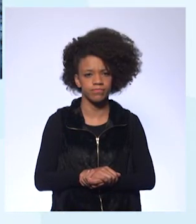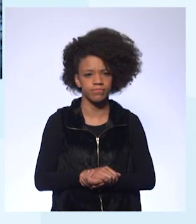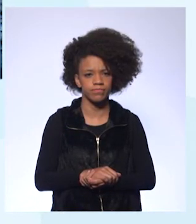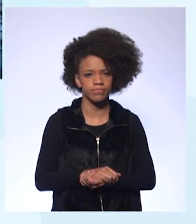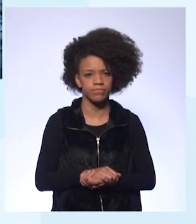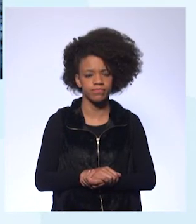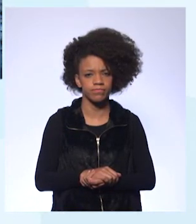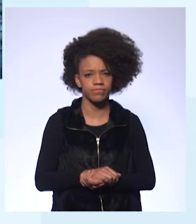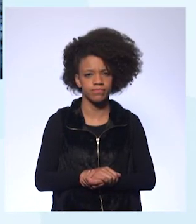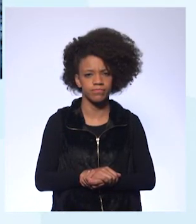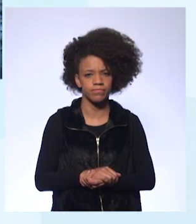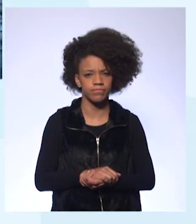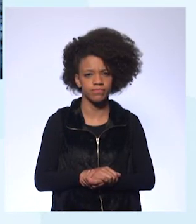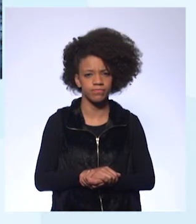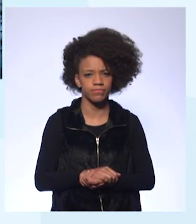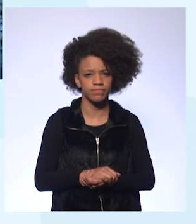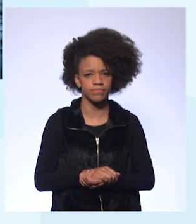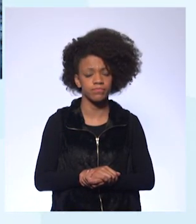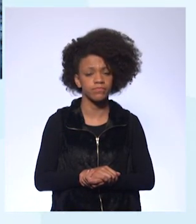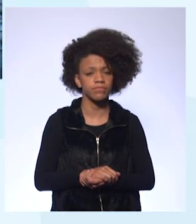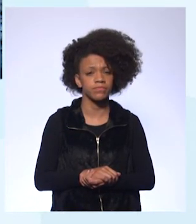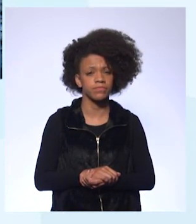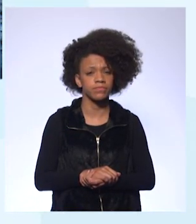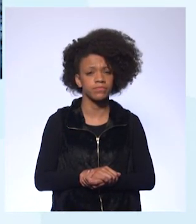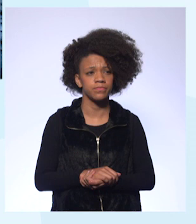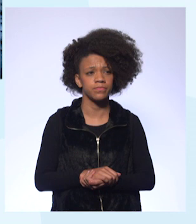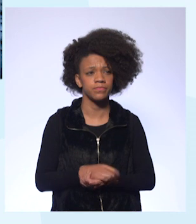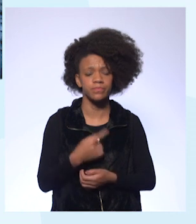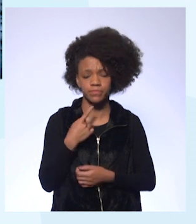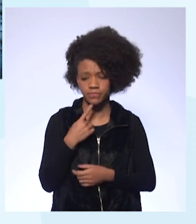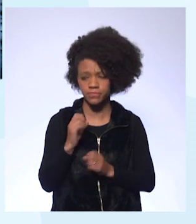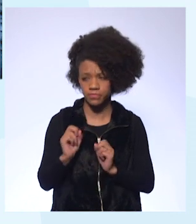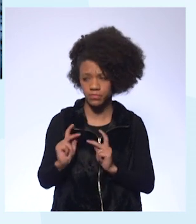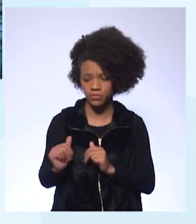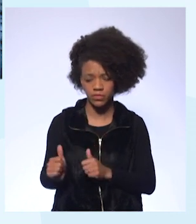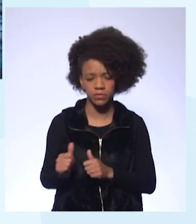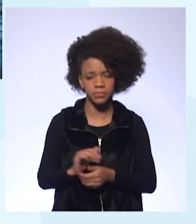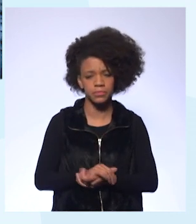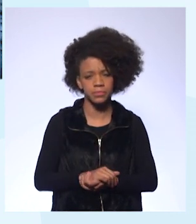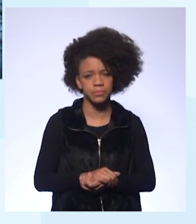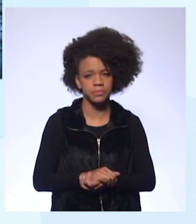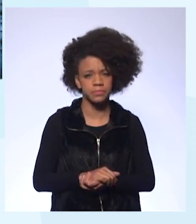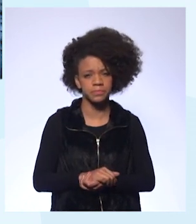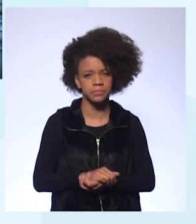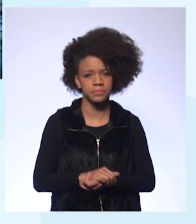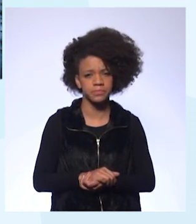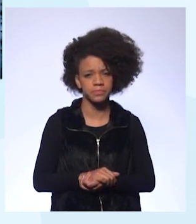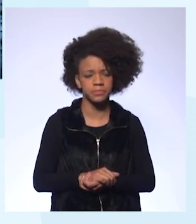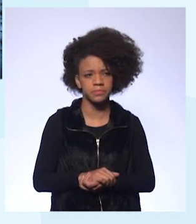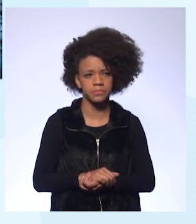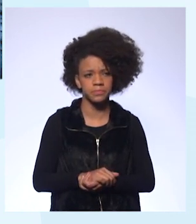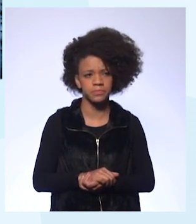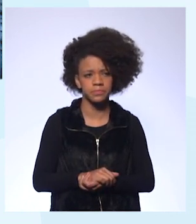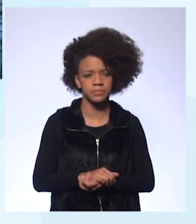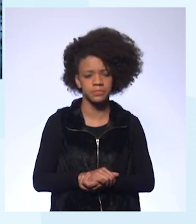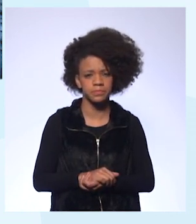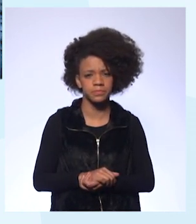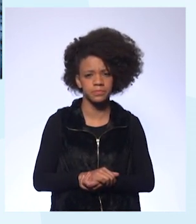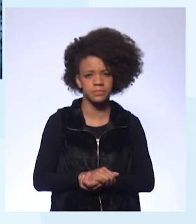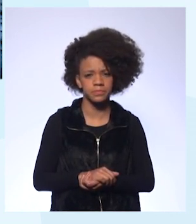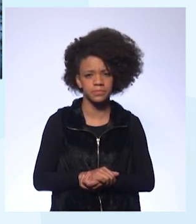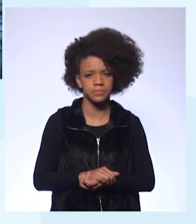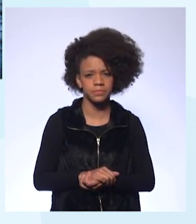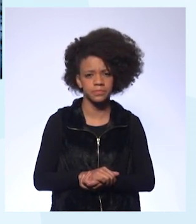E aí cinco that Will Happen lote Ok I think there would be Water Planet